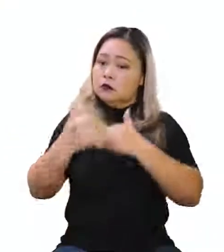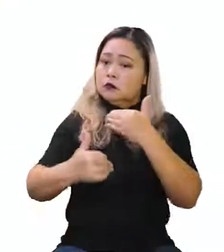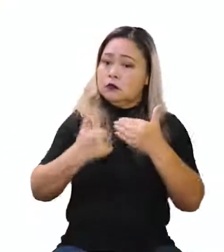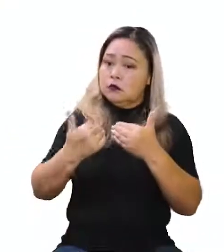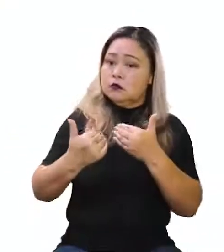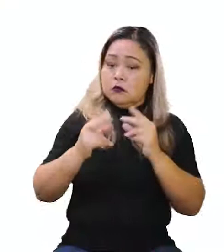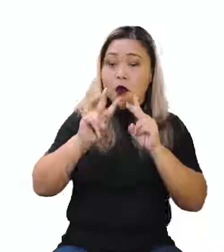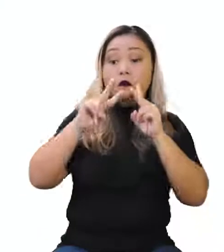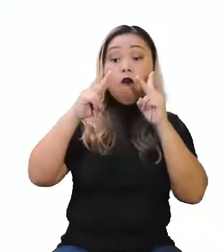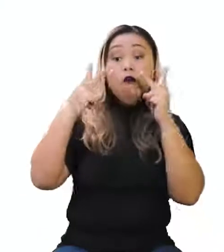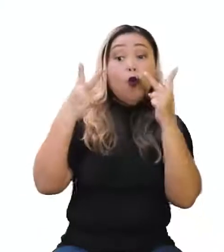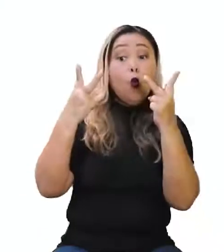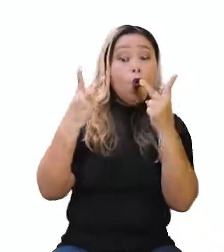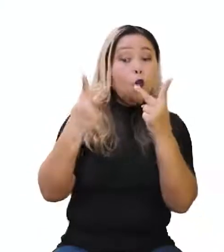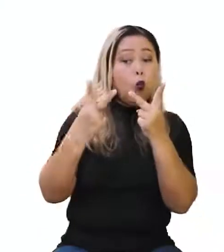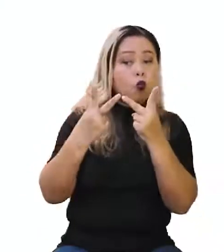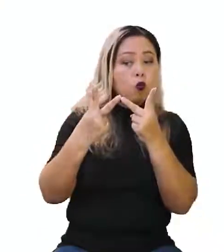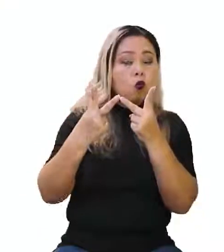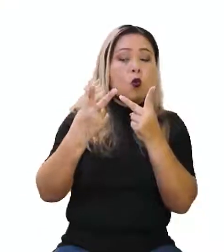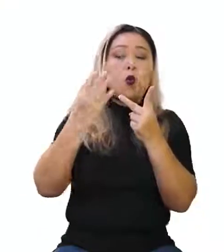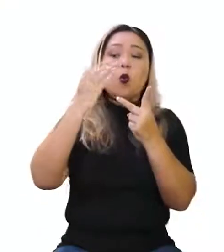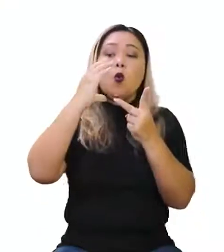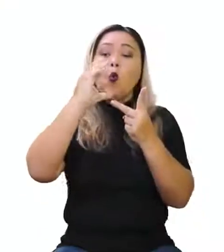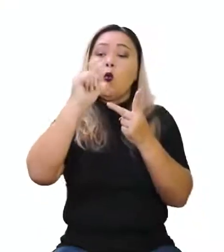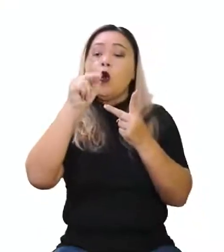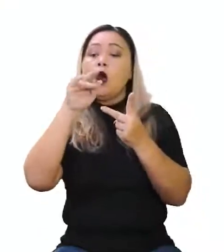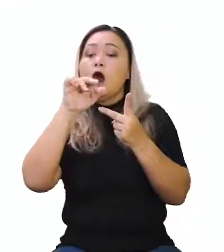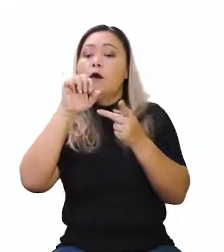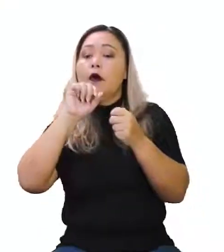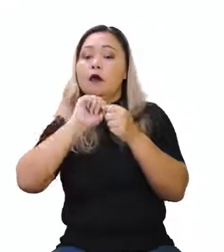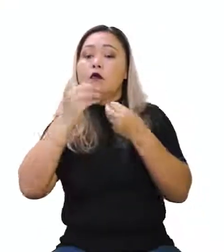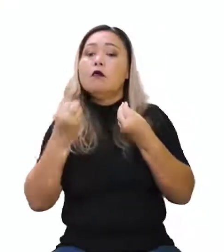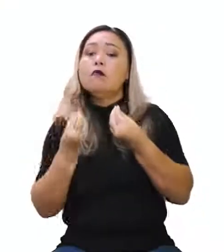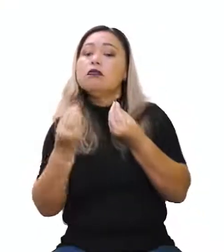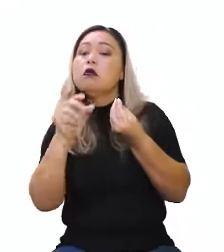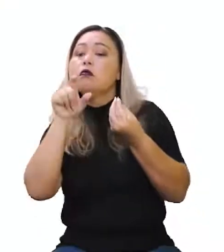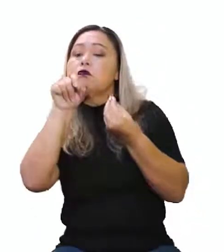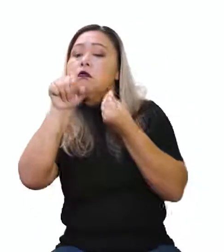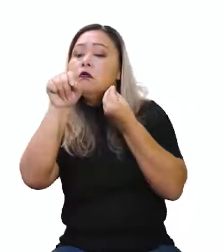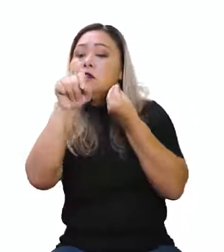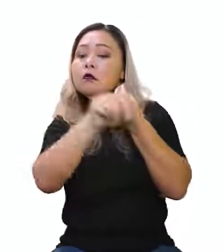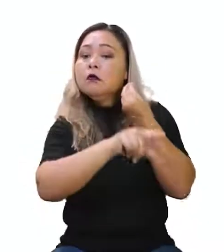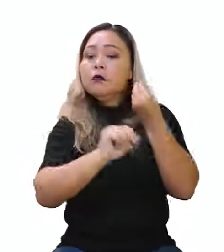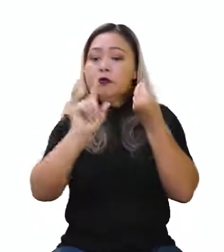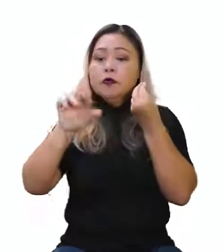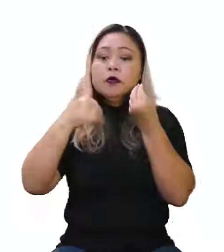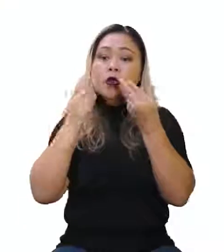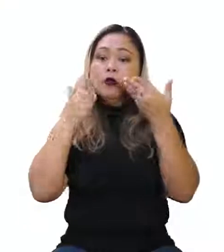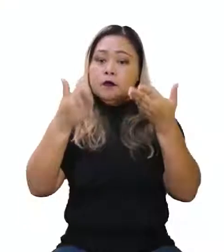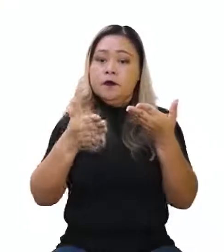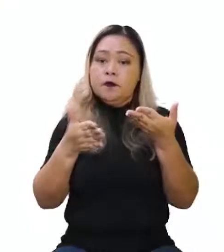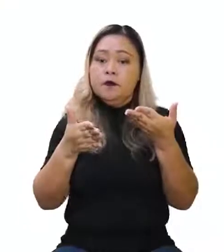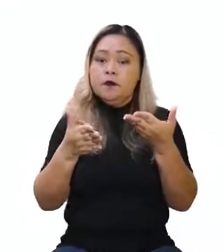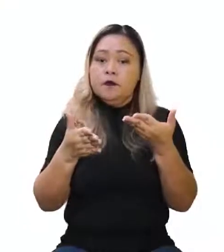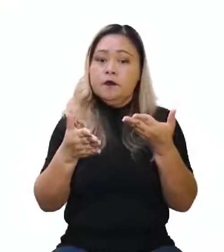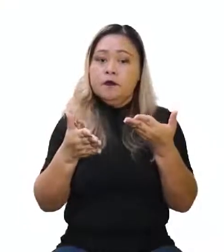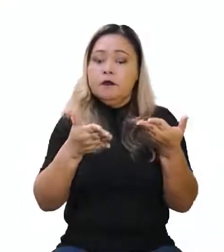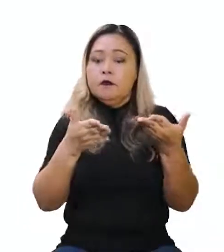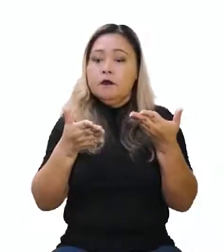determinado volume ou capim que é fornecido para o pasto, principalmente em época